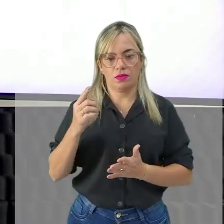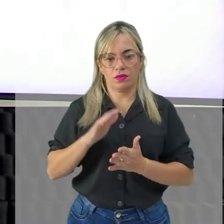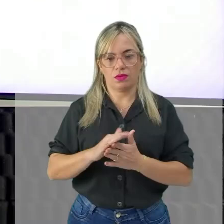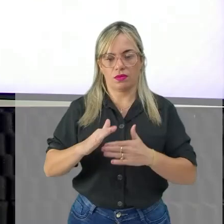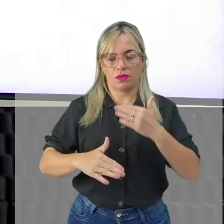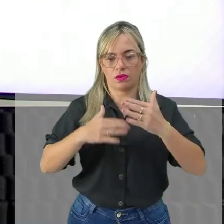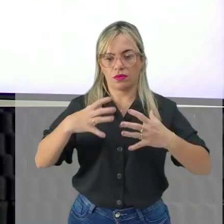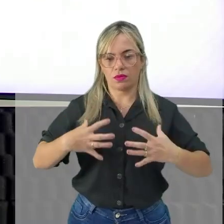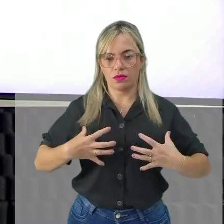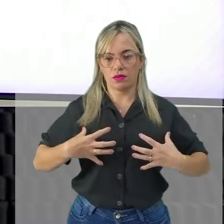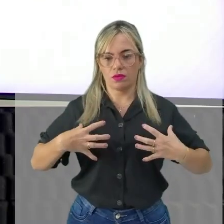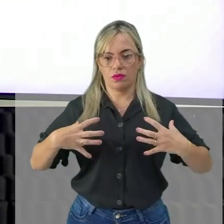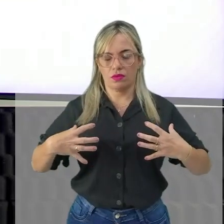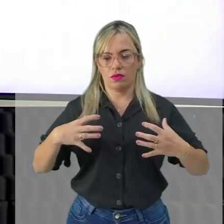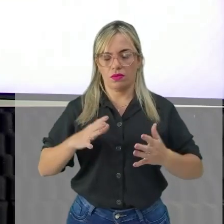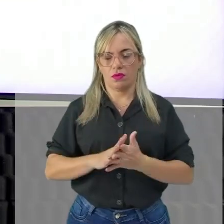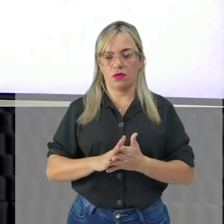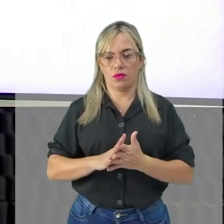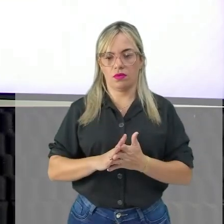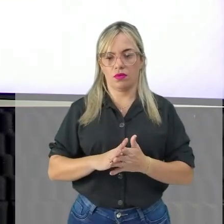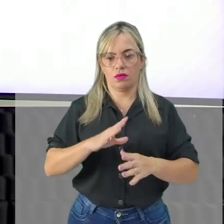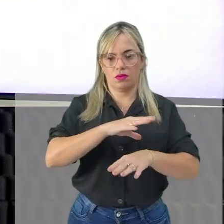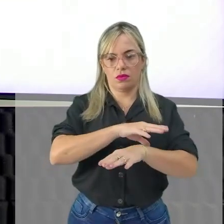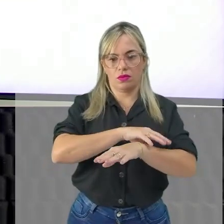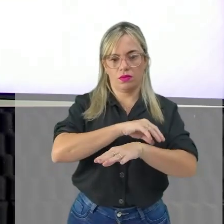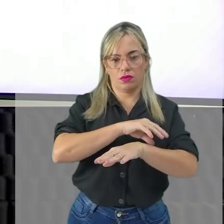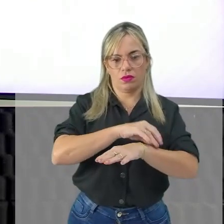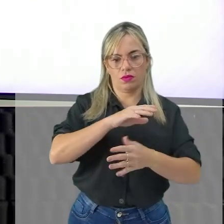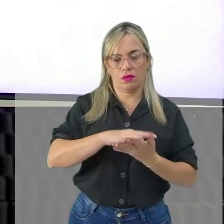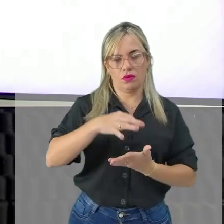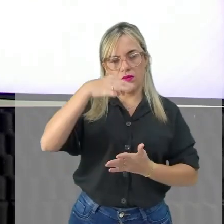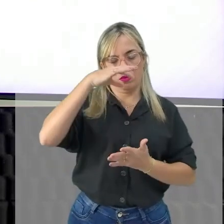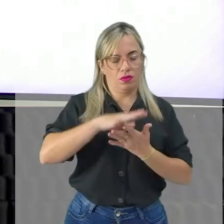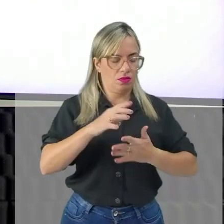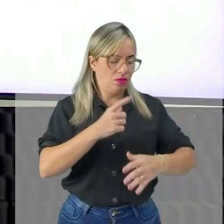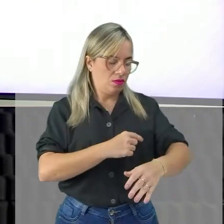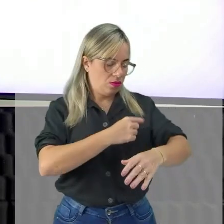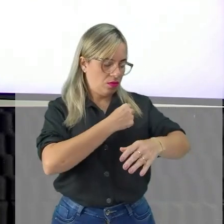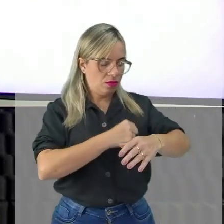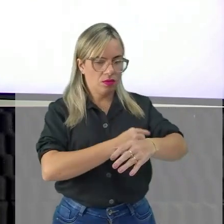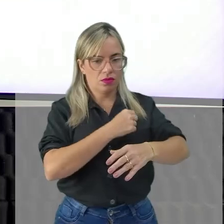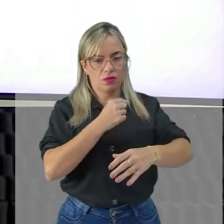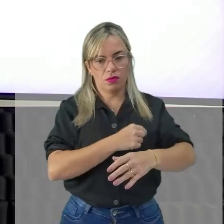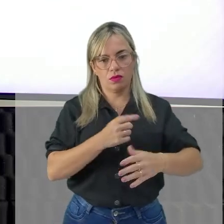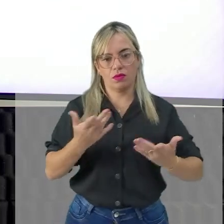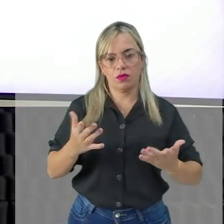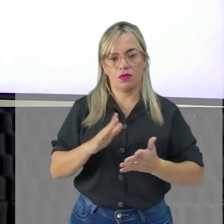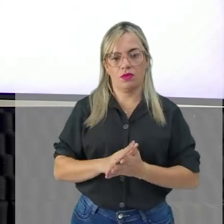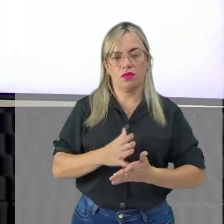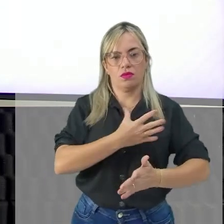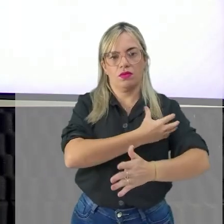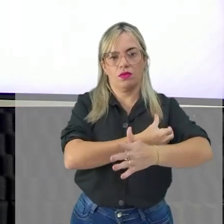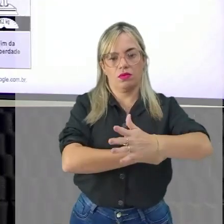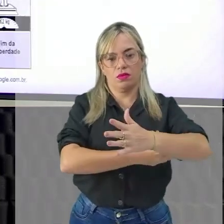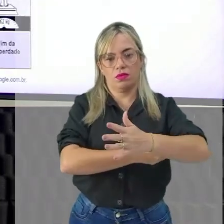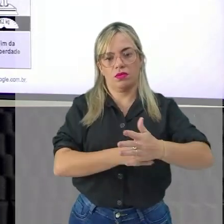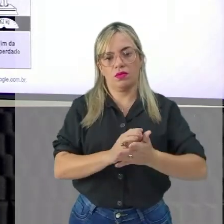seios, dos pelos púbicos e axilares é iniciado entre 11 e 12